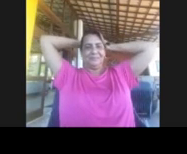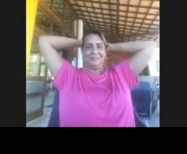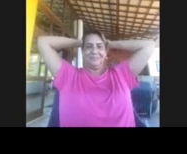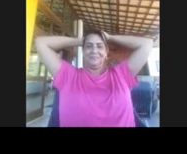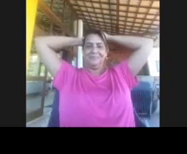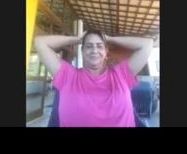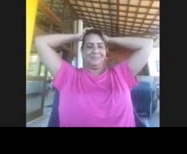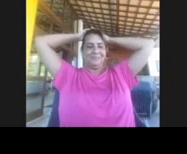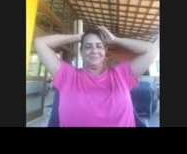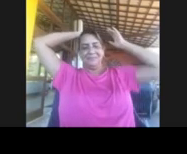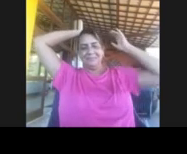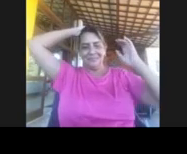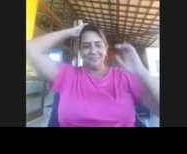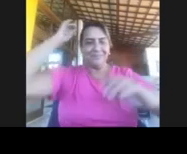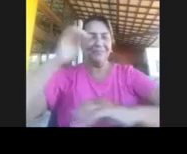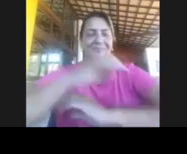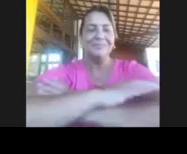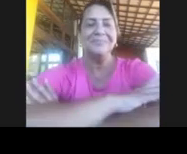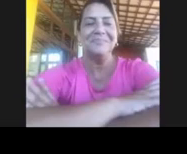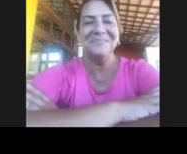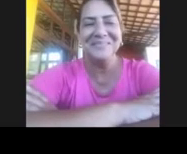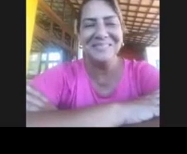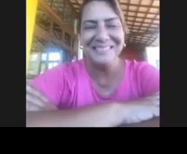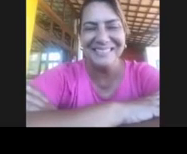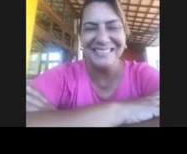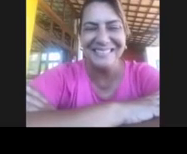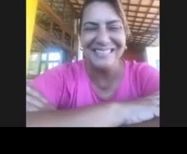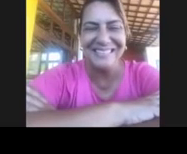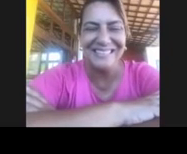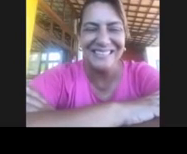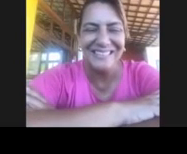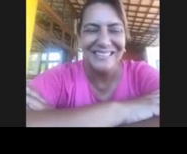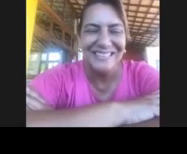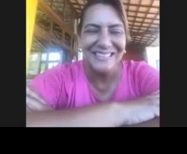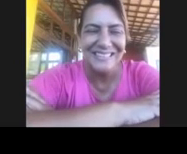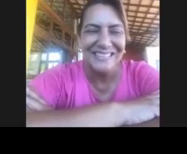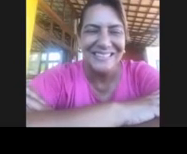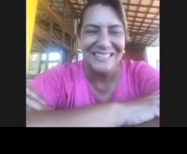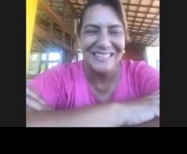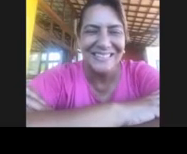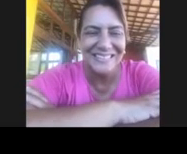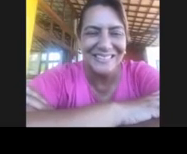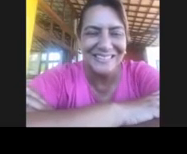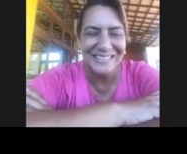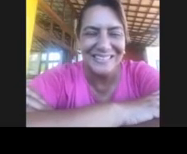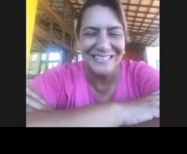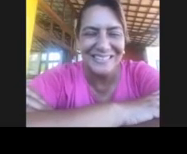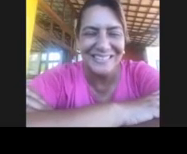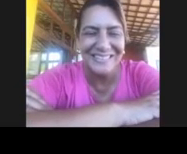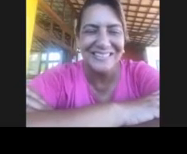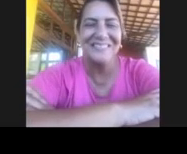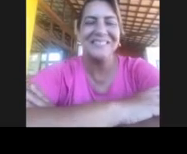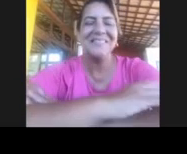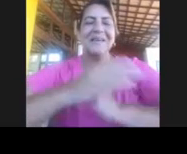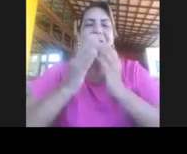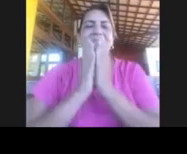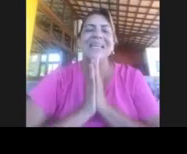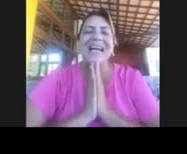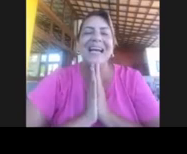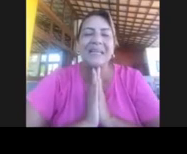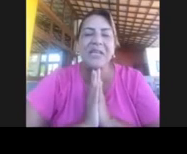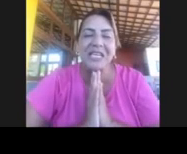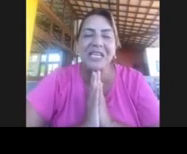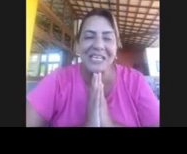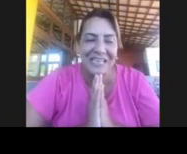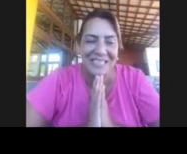manhã. Alain, alguém? Ah, então a gente fica aqui. Obrigada, Ju, né, pela partilha. Que é o terror